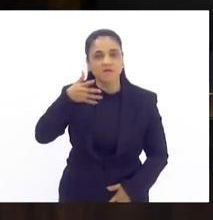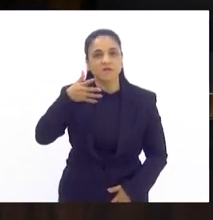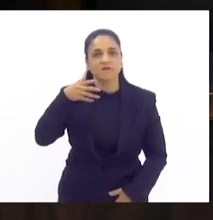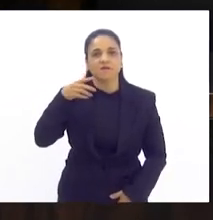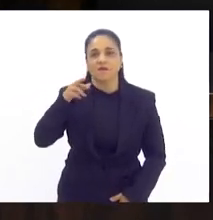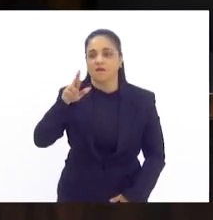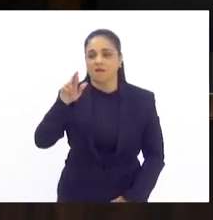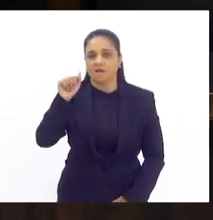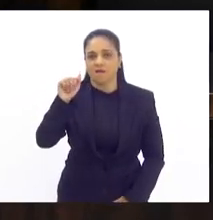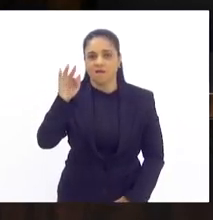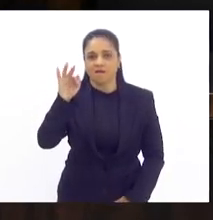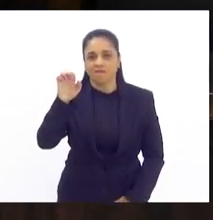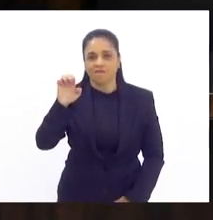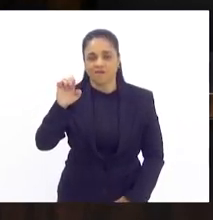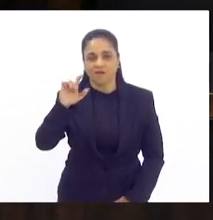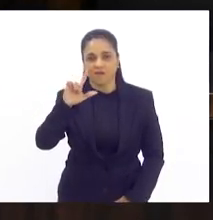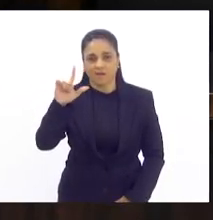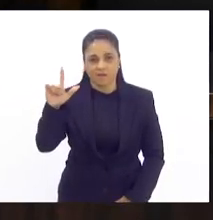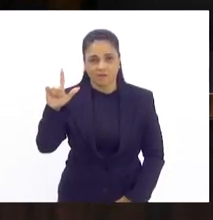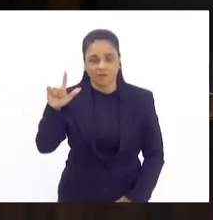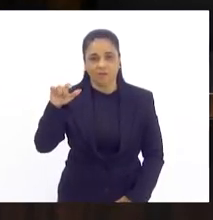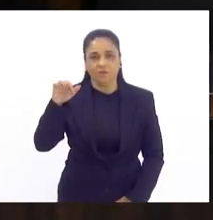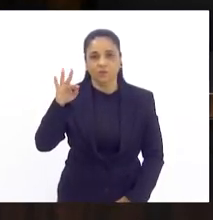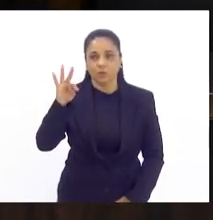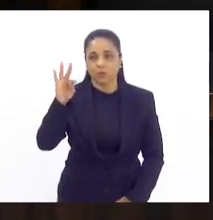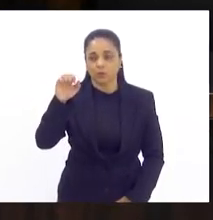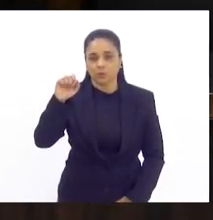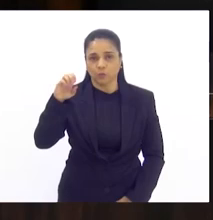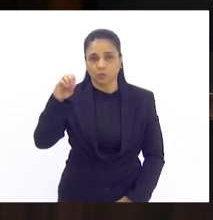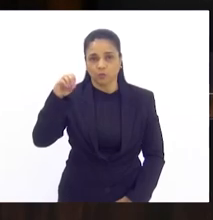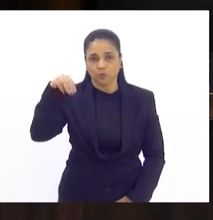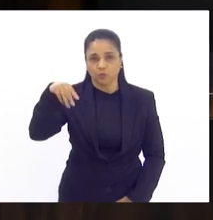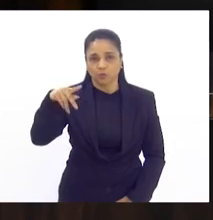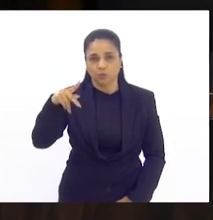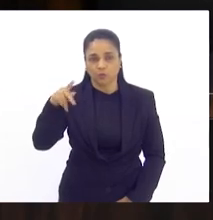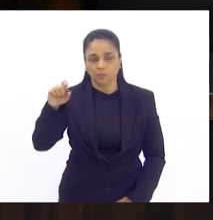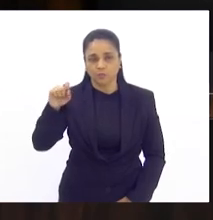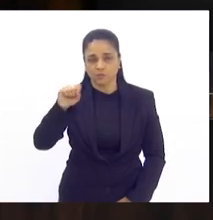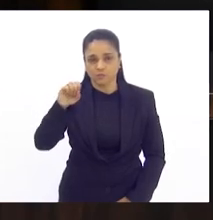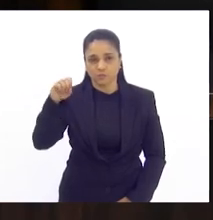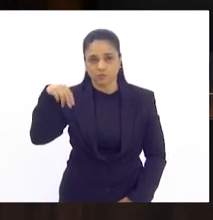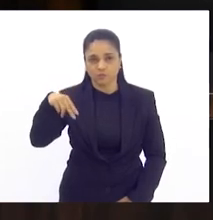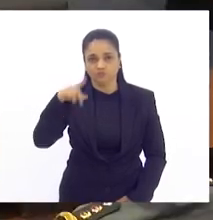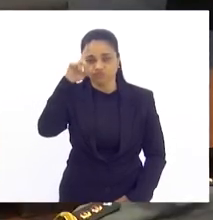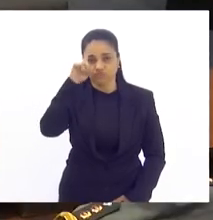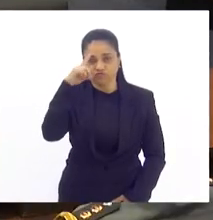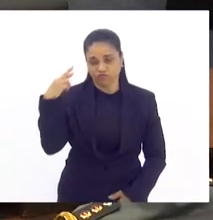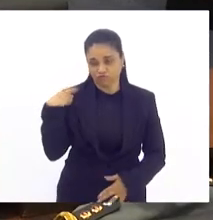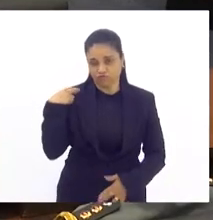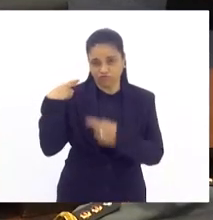Rafael Thompson de Farias, chefe de gabinete da presidência da LERJ.